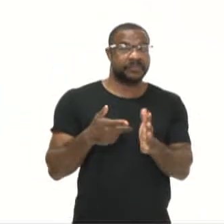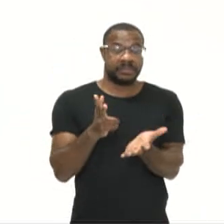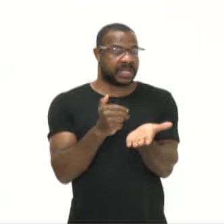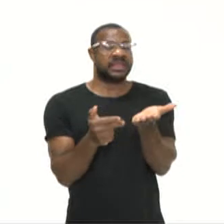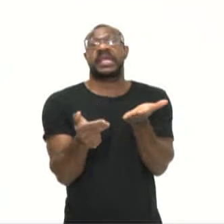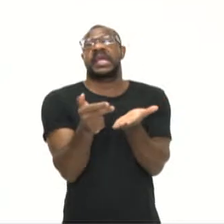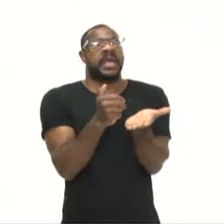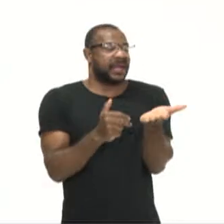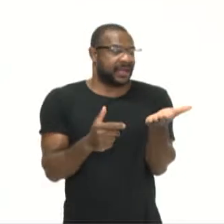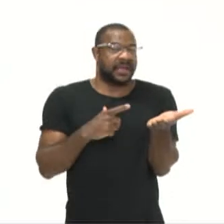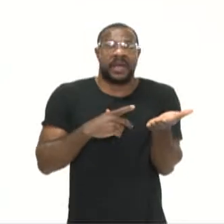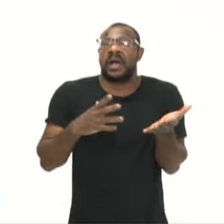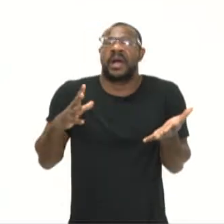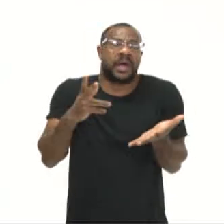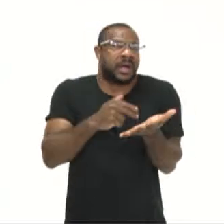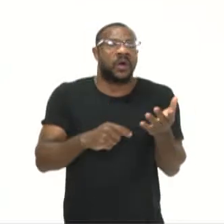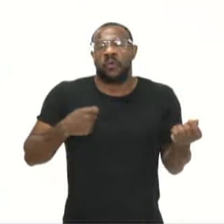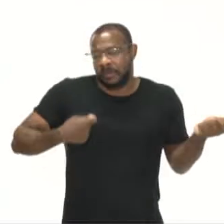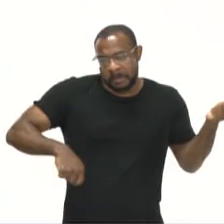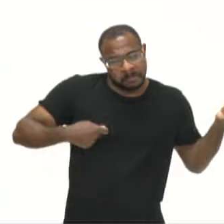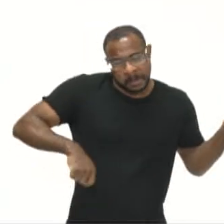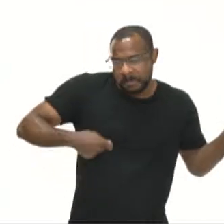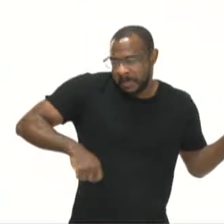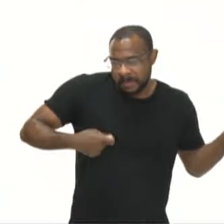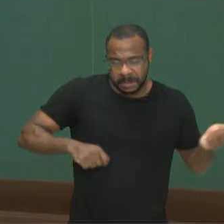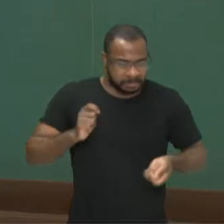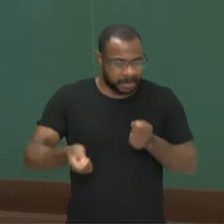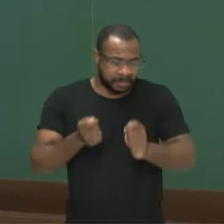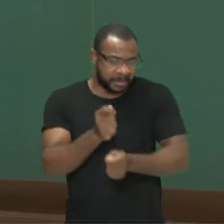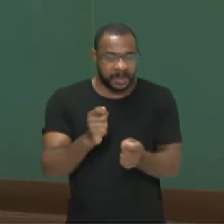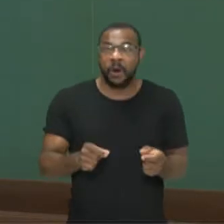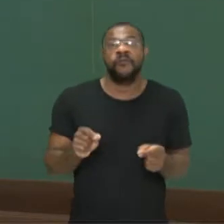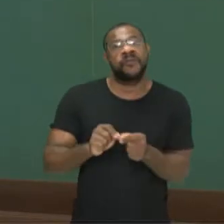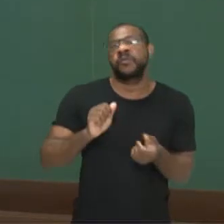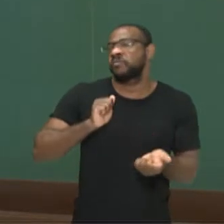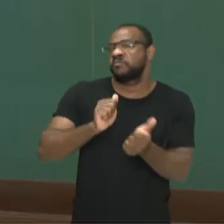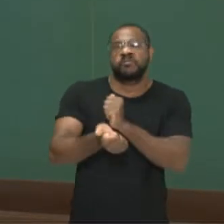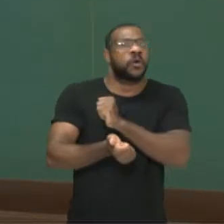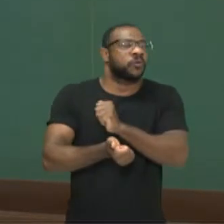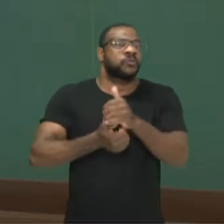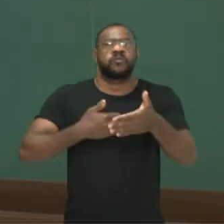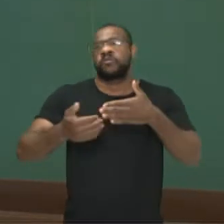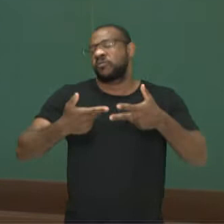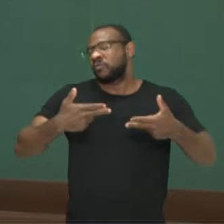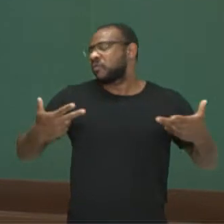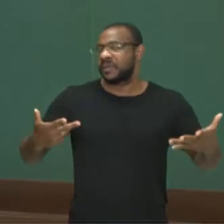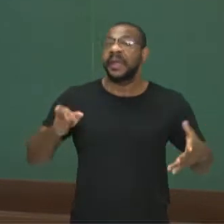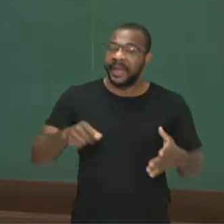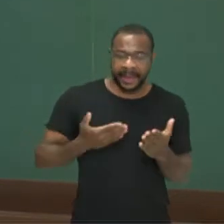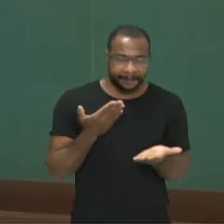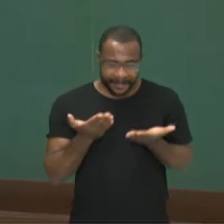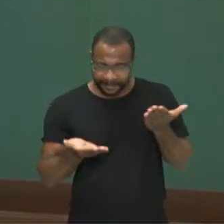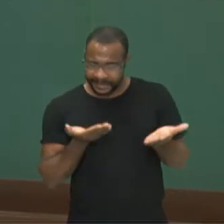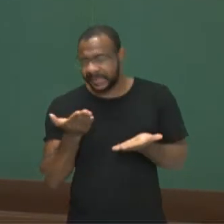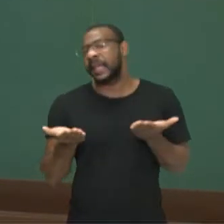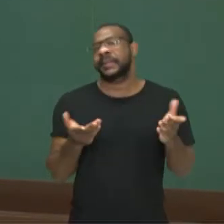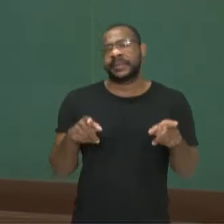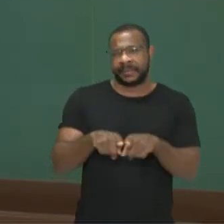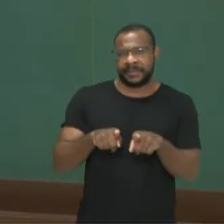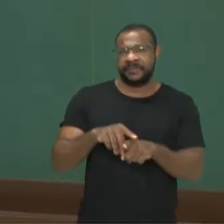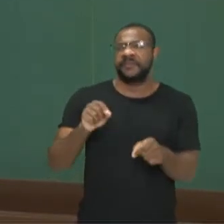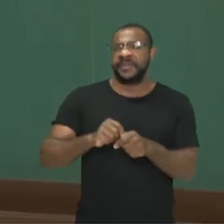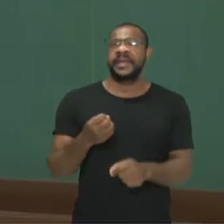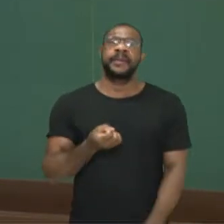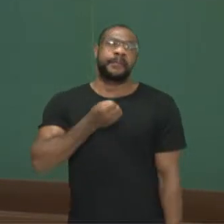desenhar. É o seu caso? Tocar um instrumento, praticar um esporte. Isso se refere às nossas habilidades em fazer